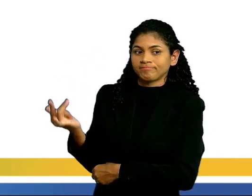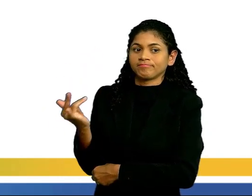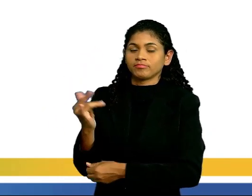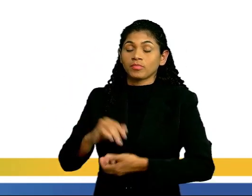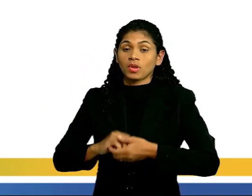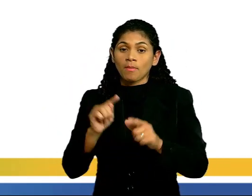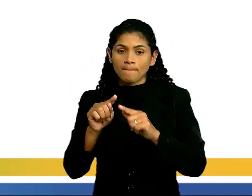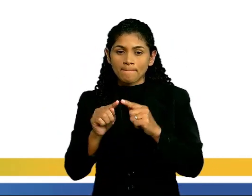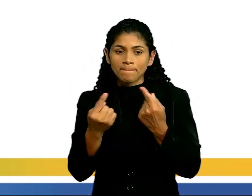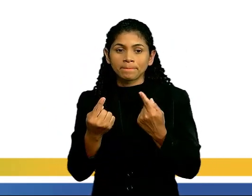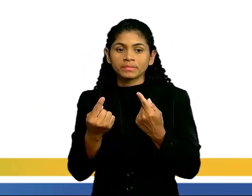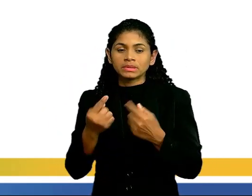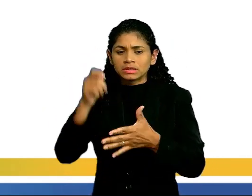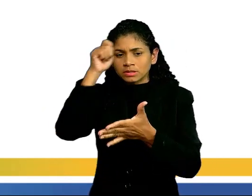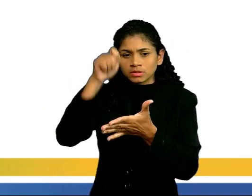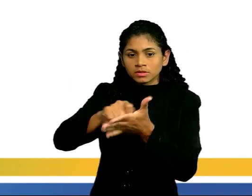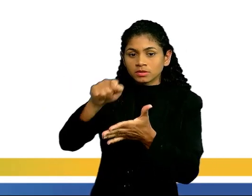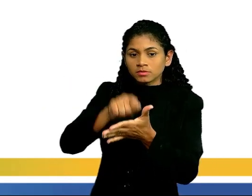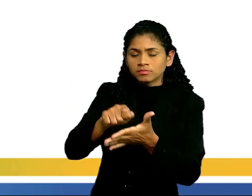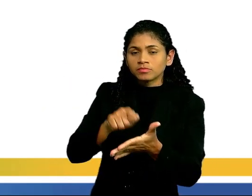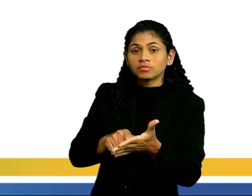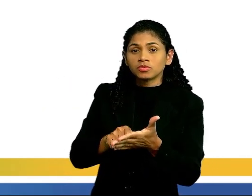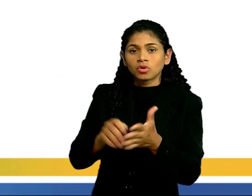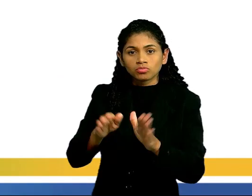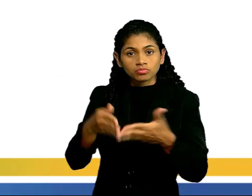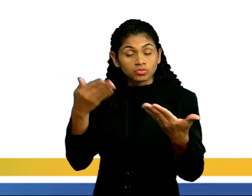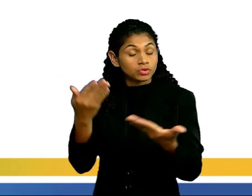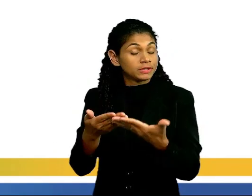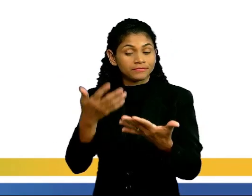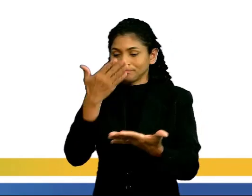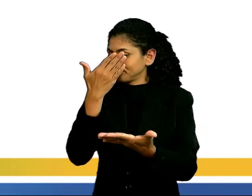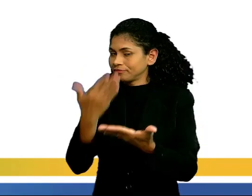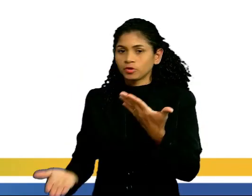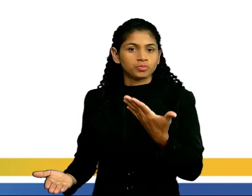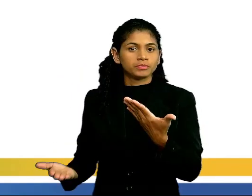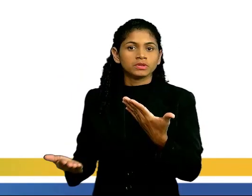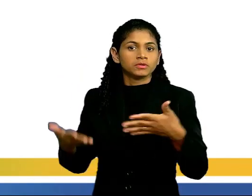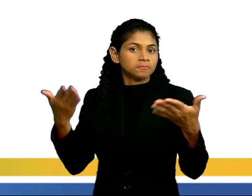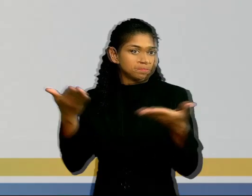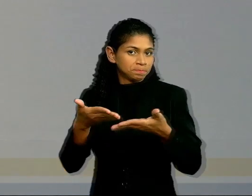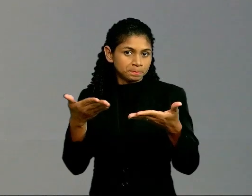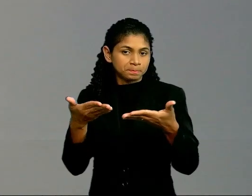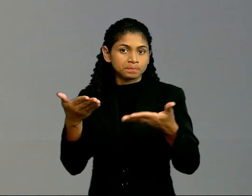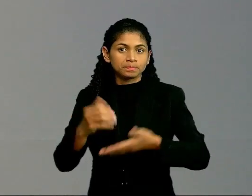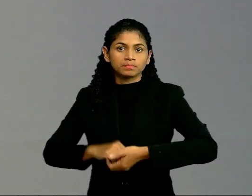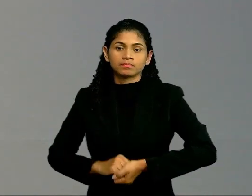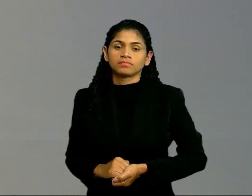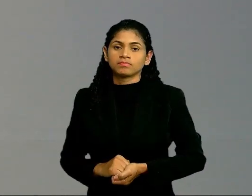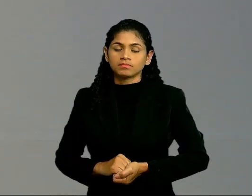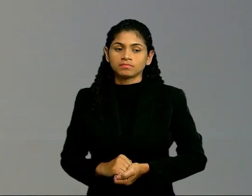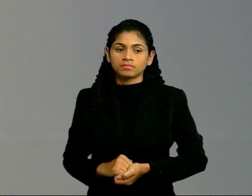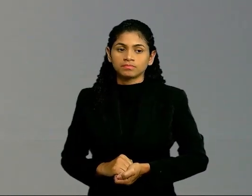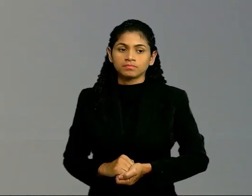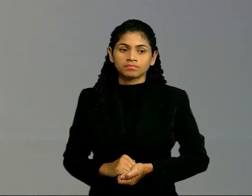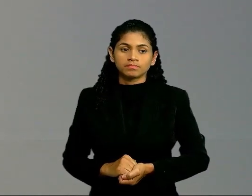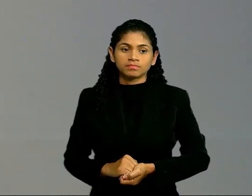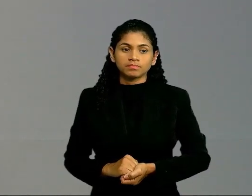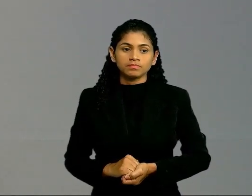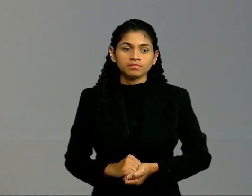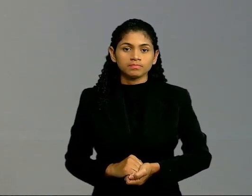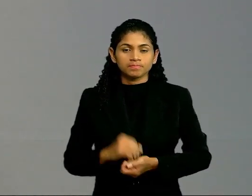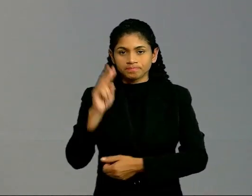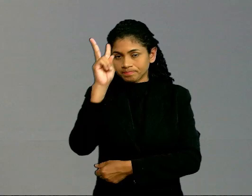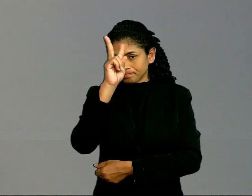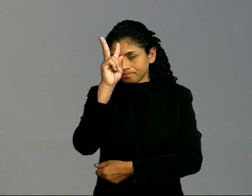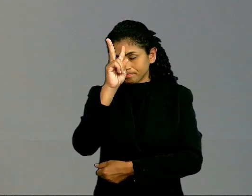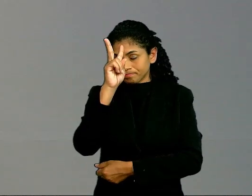de 1950, este livro jamais perdeu sua atualidade. Vamos lá à questão, pessoal.